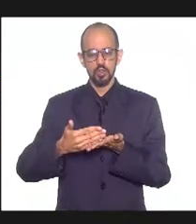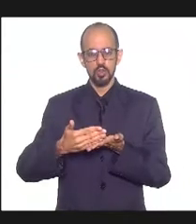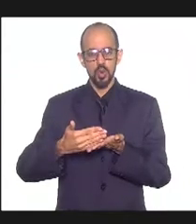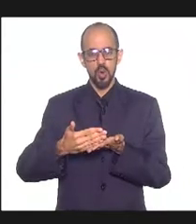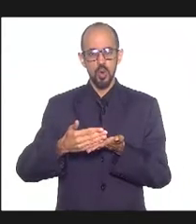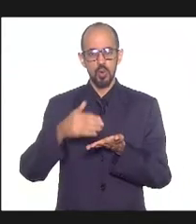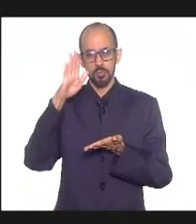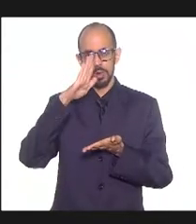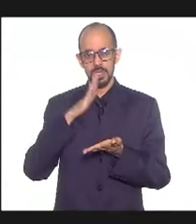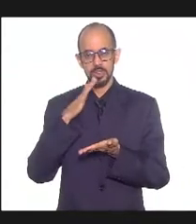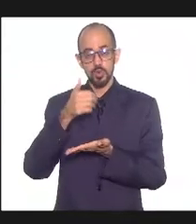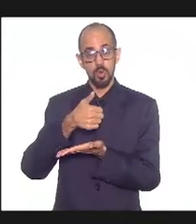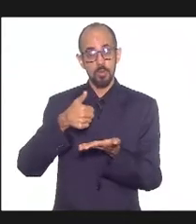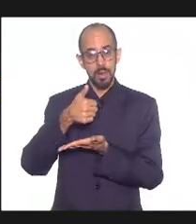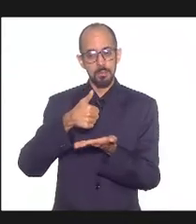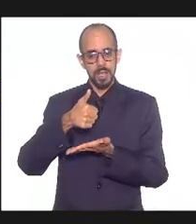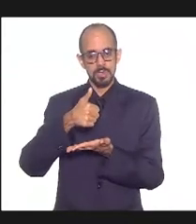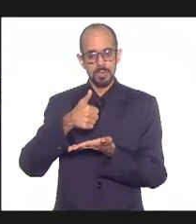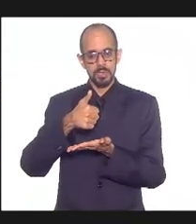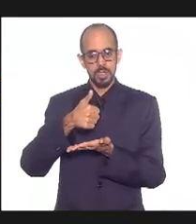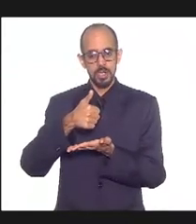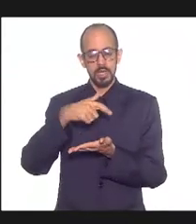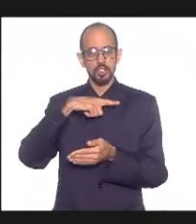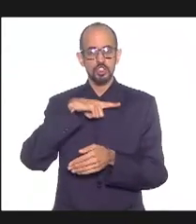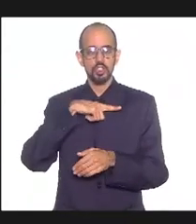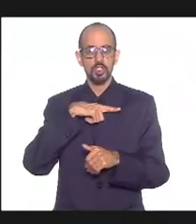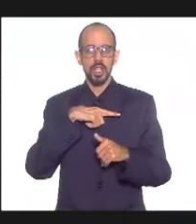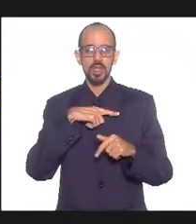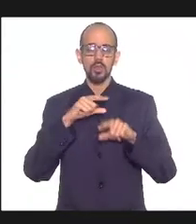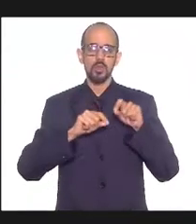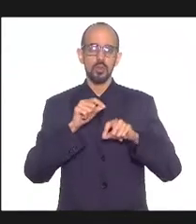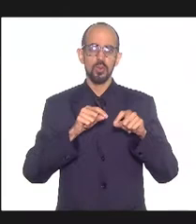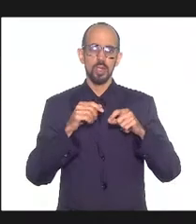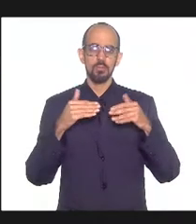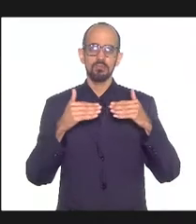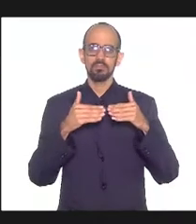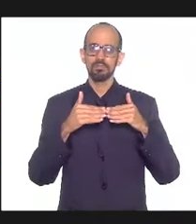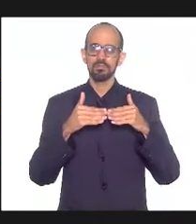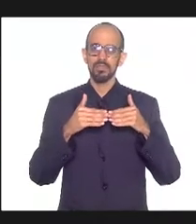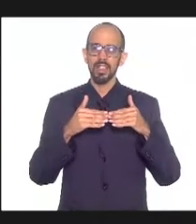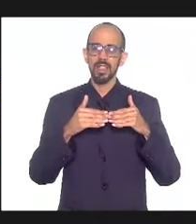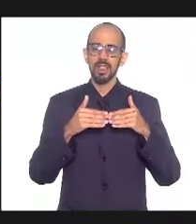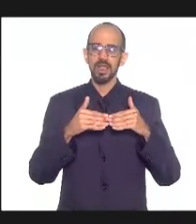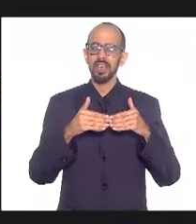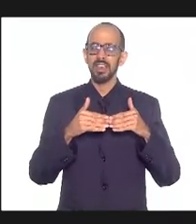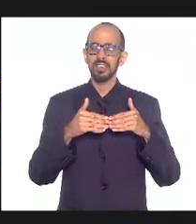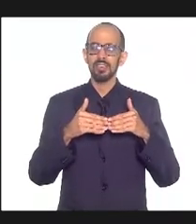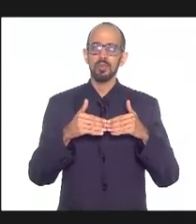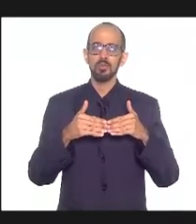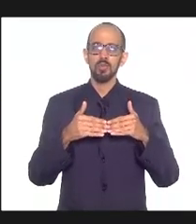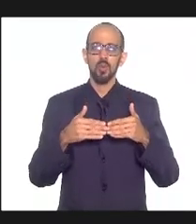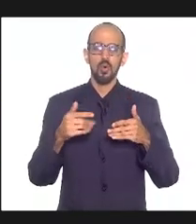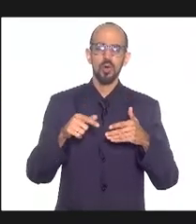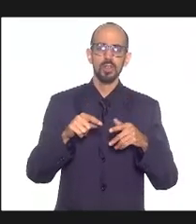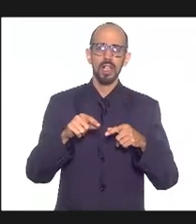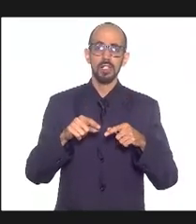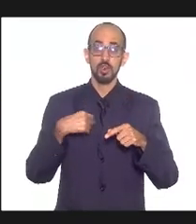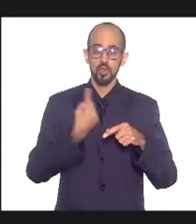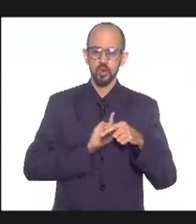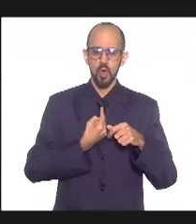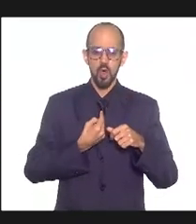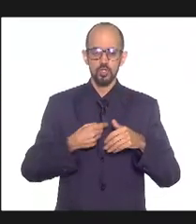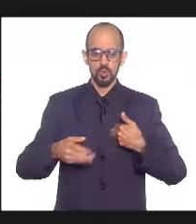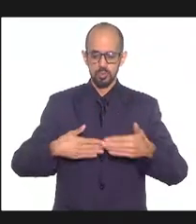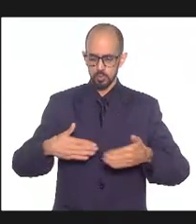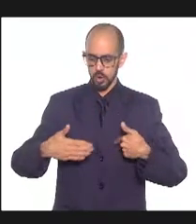Ou seja, o Brasil tem um total contrassenso, talvez uma única, uma jabuticaba, que nós sejamos produtores